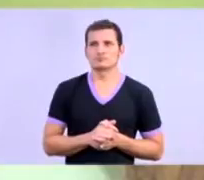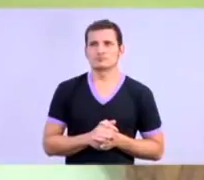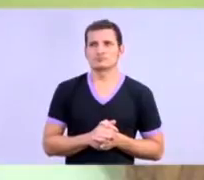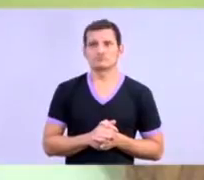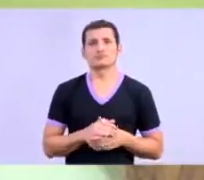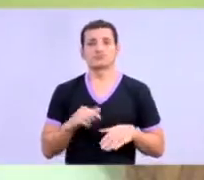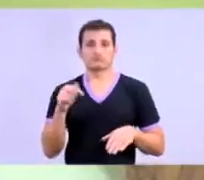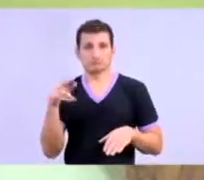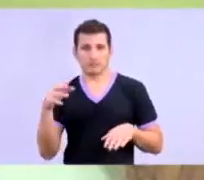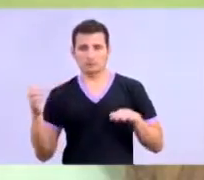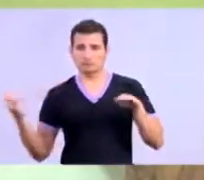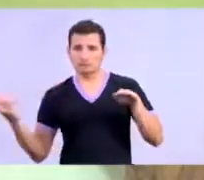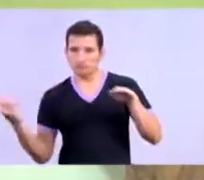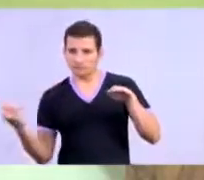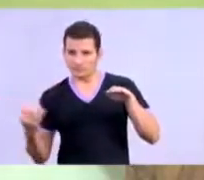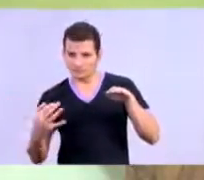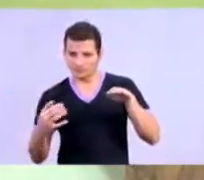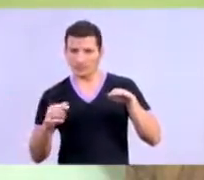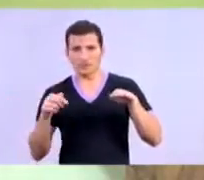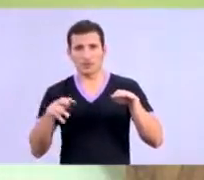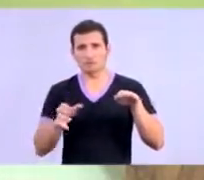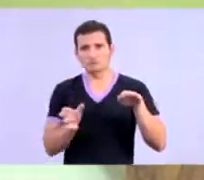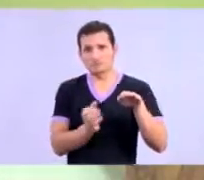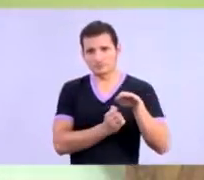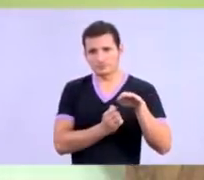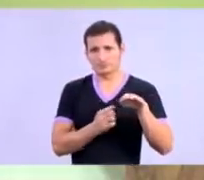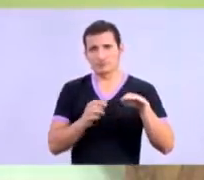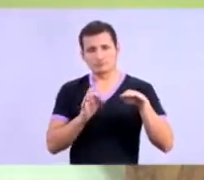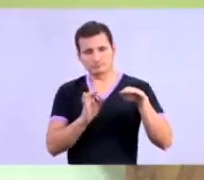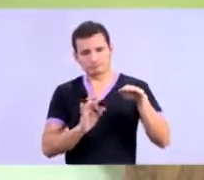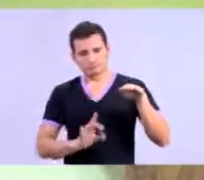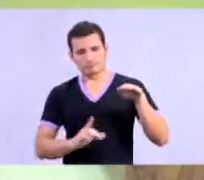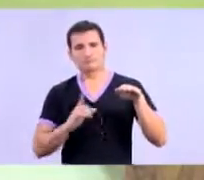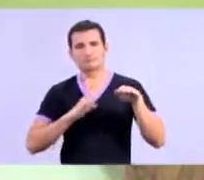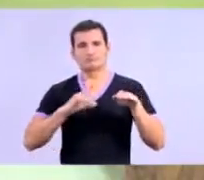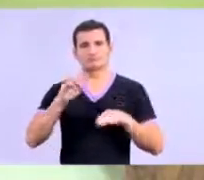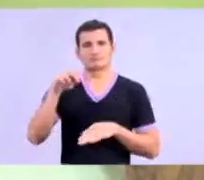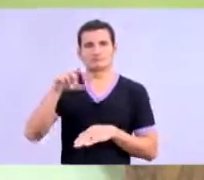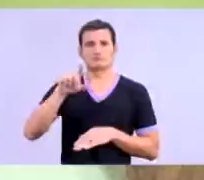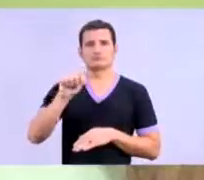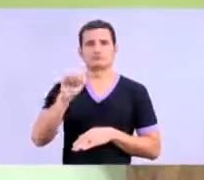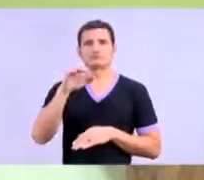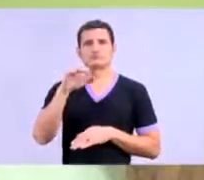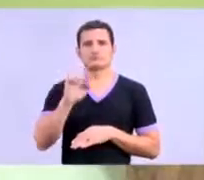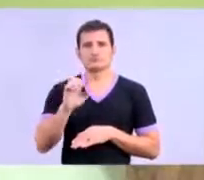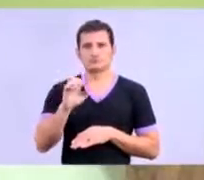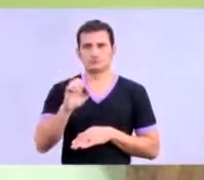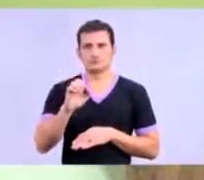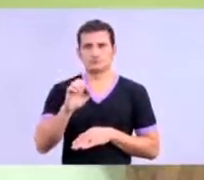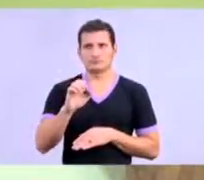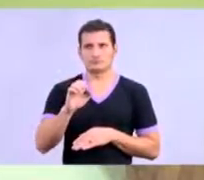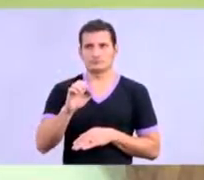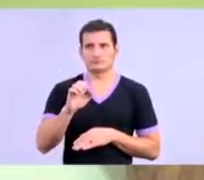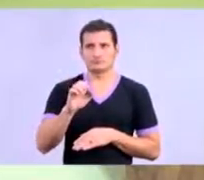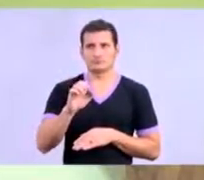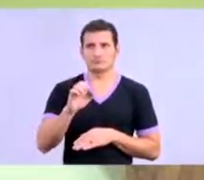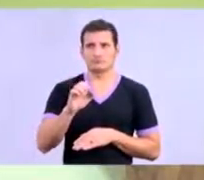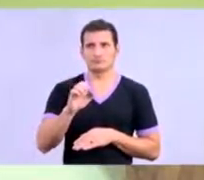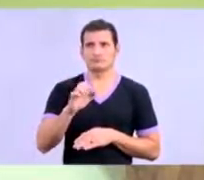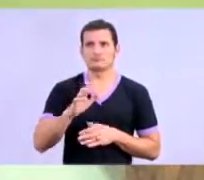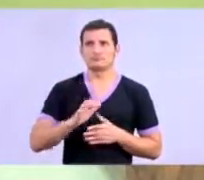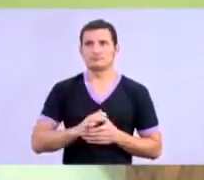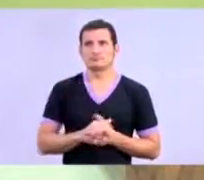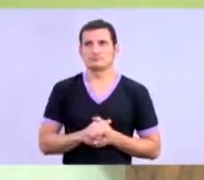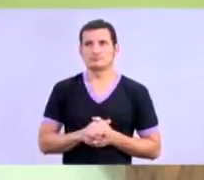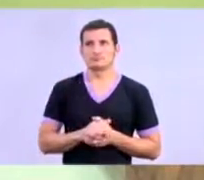outro no receptor. Então, veja bem, você tem uma camada de enlace em cada um deles. Quem envia, então, a camada correspondente vai